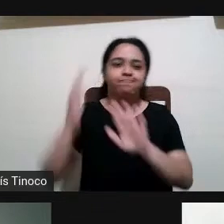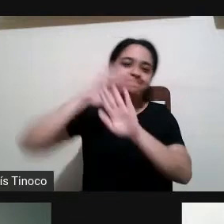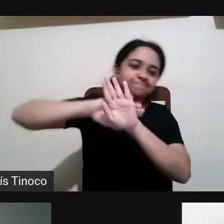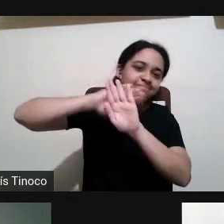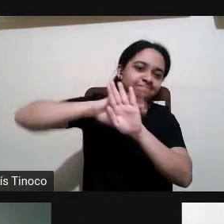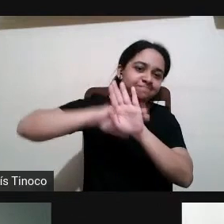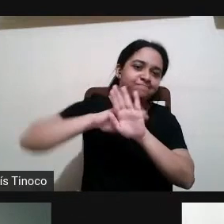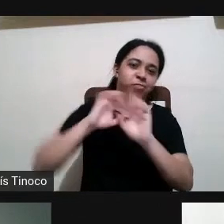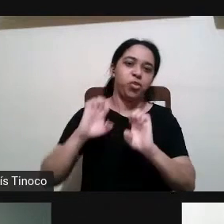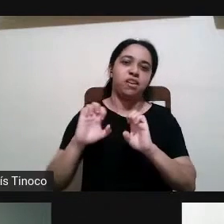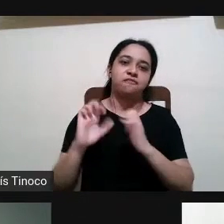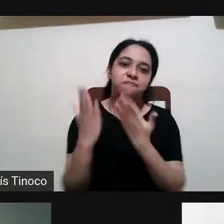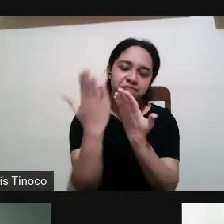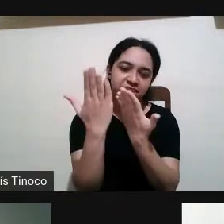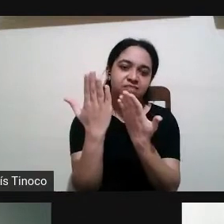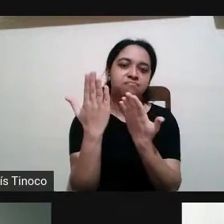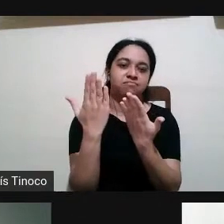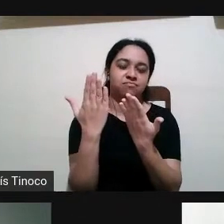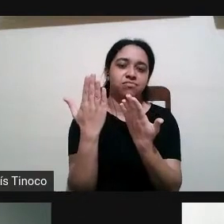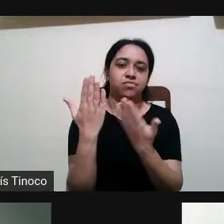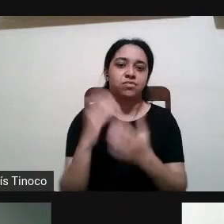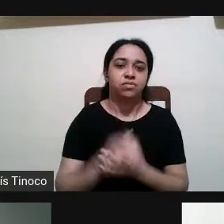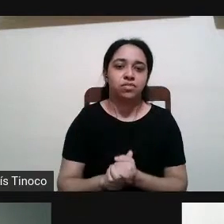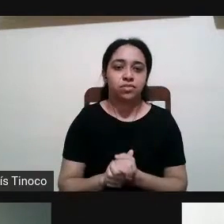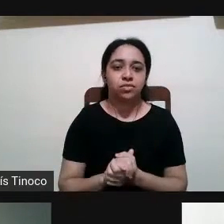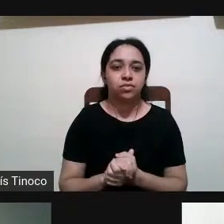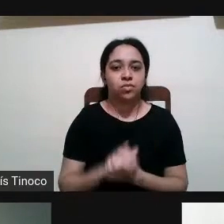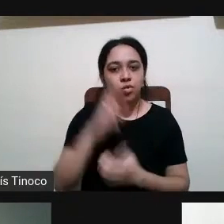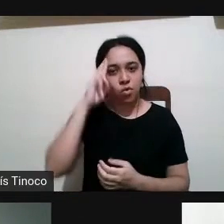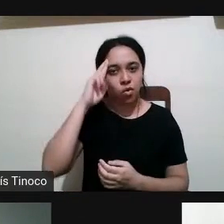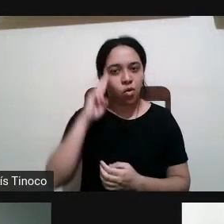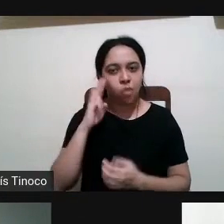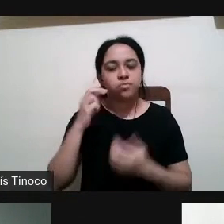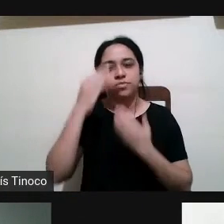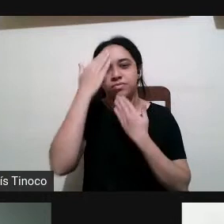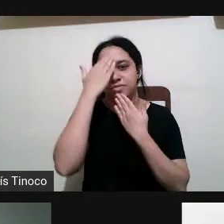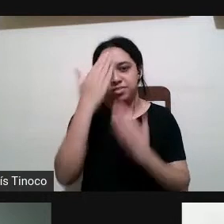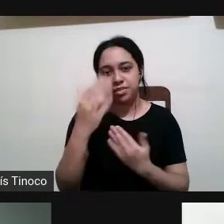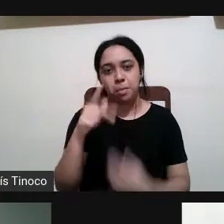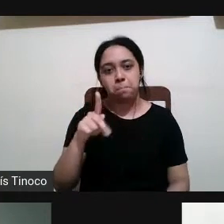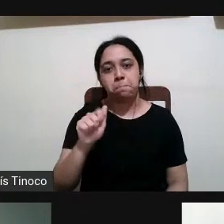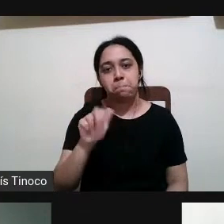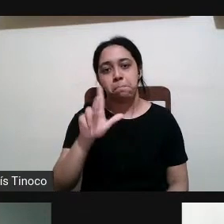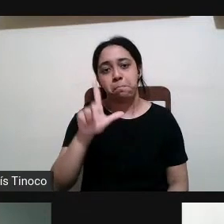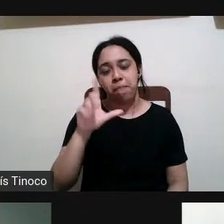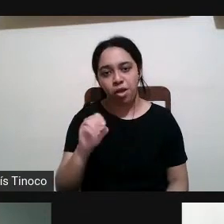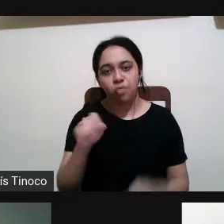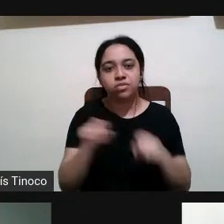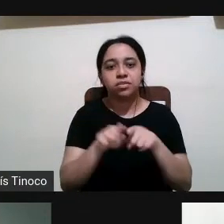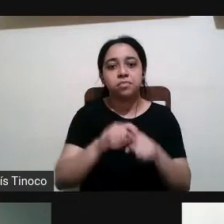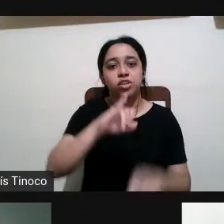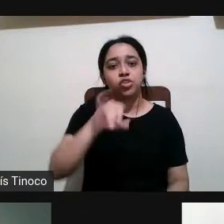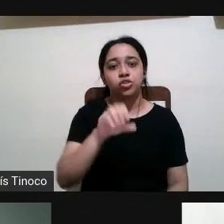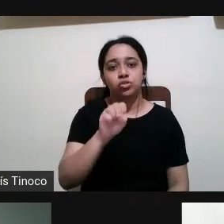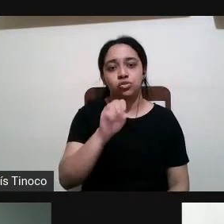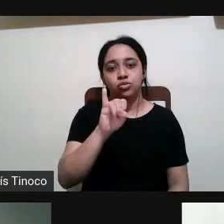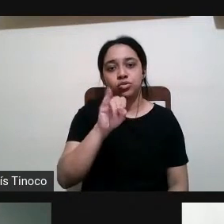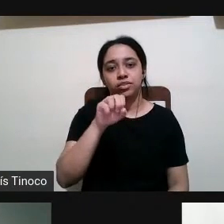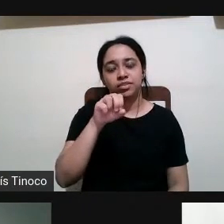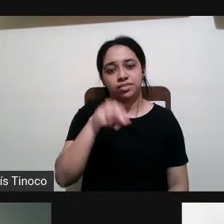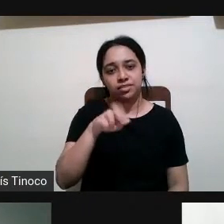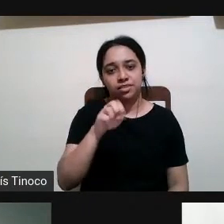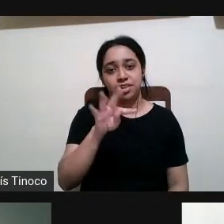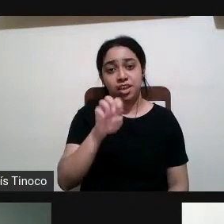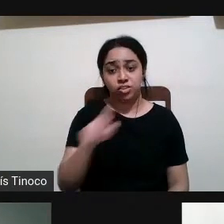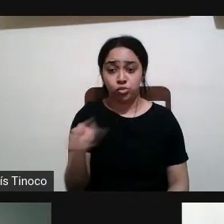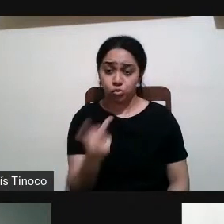evento. O Rômulo acabou de agradecer, o Paulo e a Josinete são alunos do Numar, e eles que estão